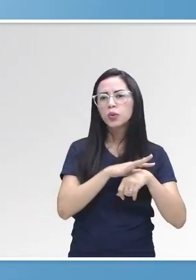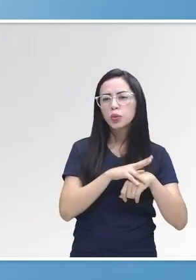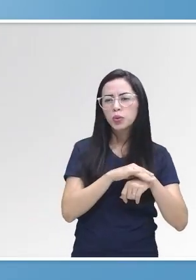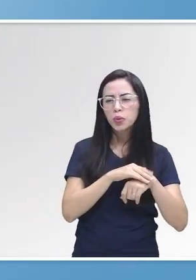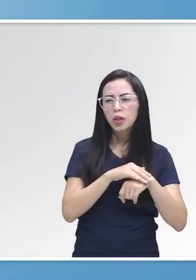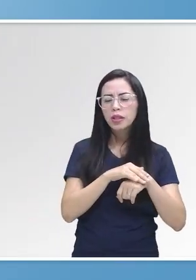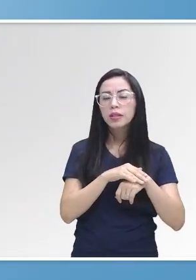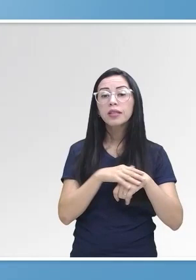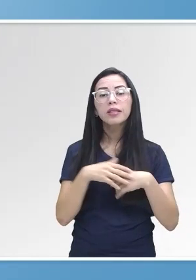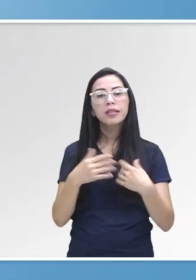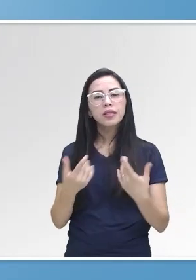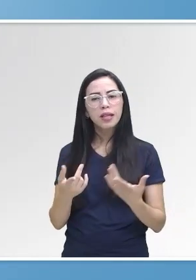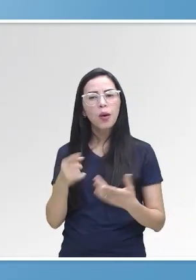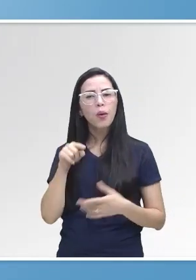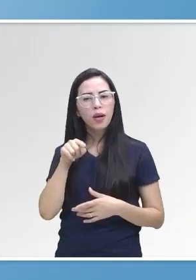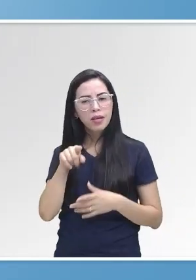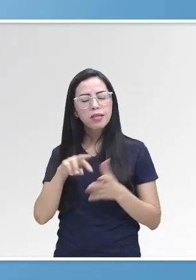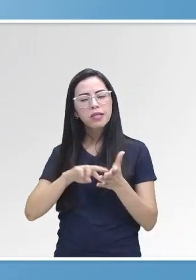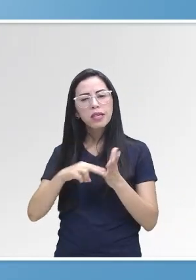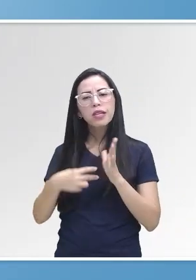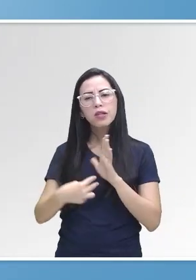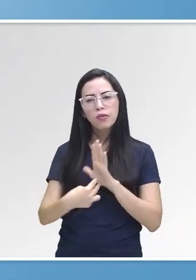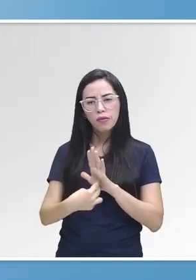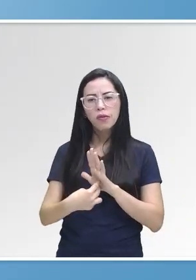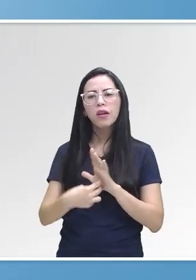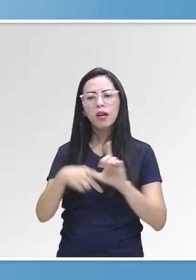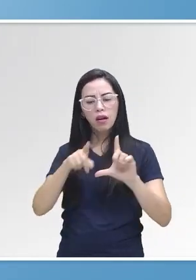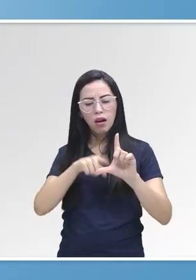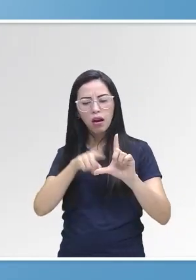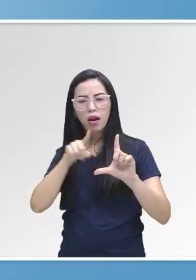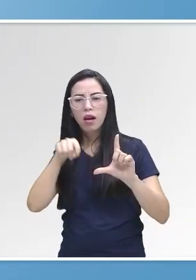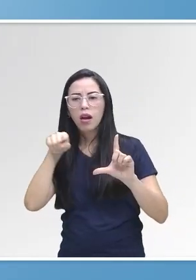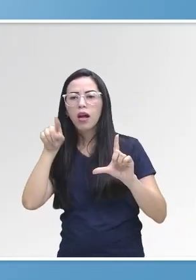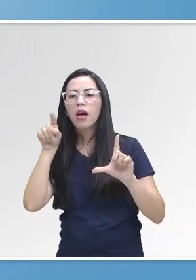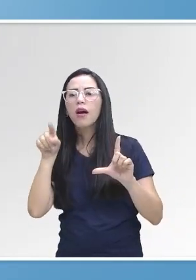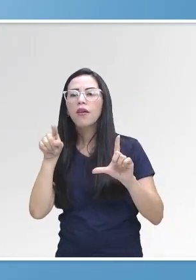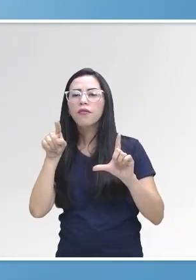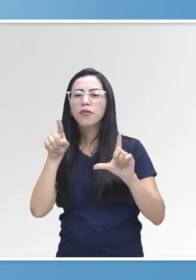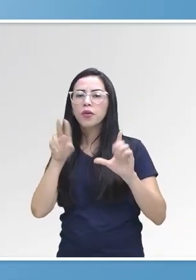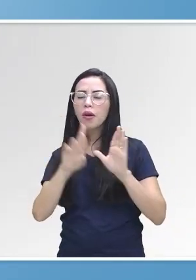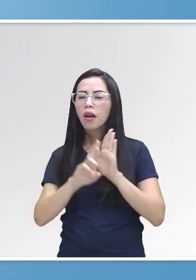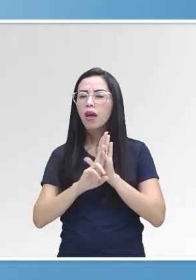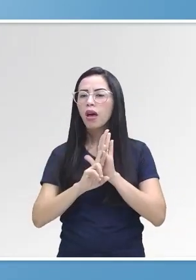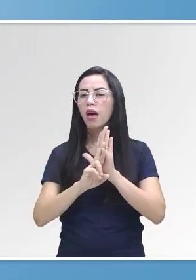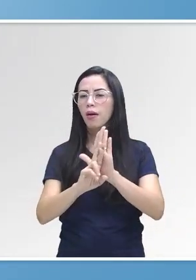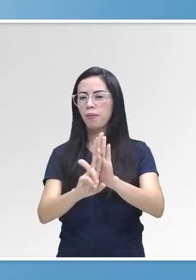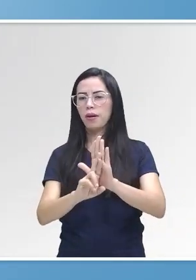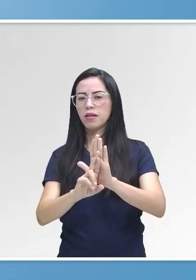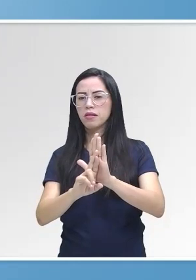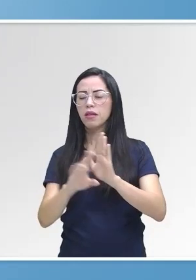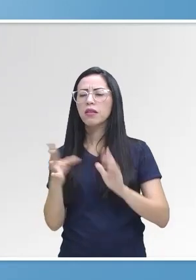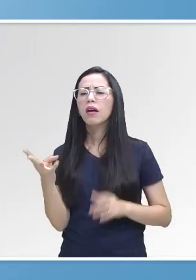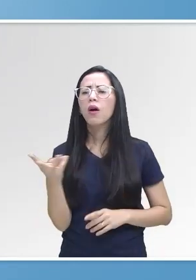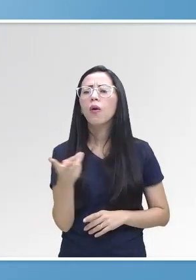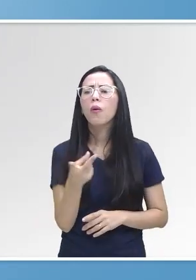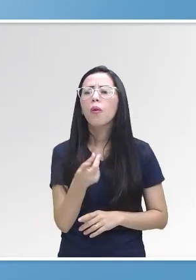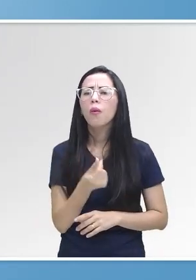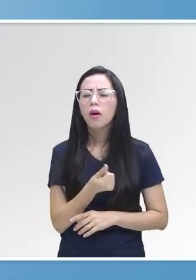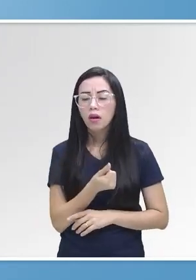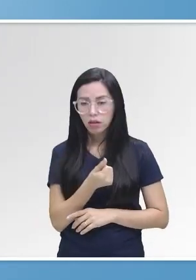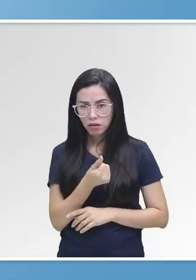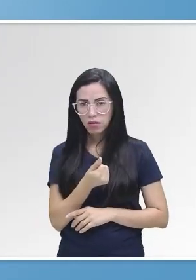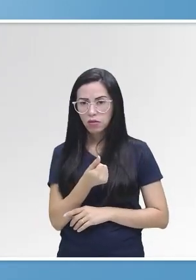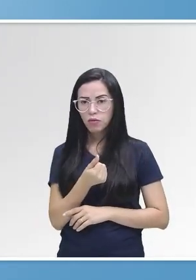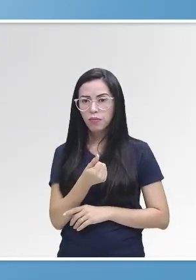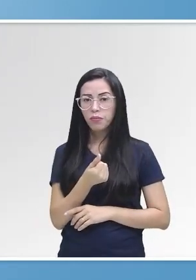Isso aí são representações de gráficos ogras e Para quê Para representar a quantidade dessas